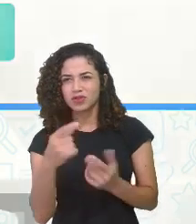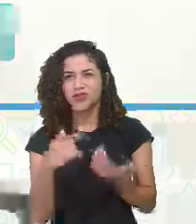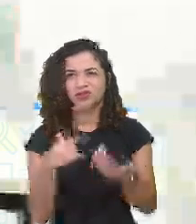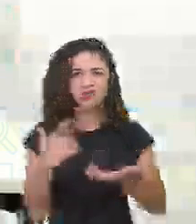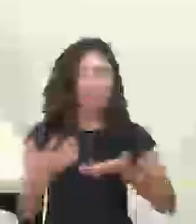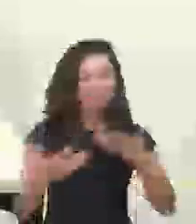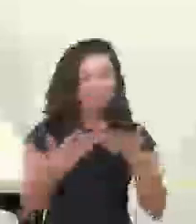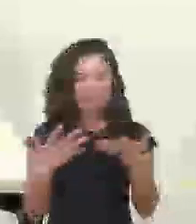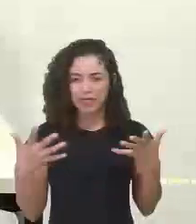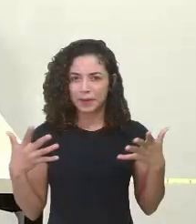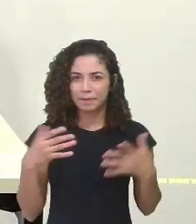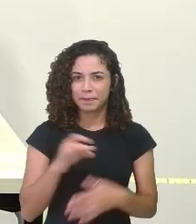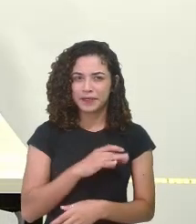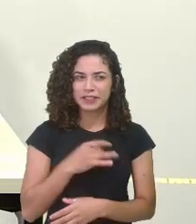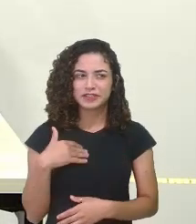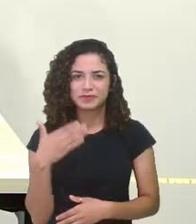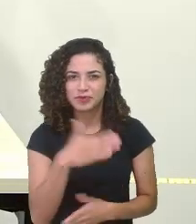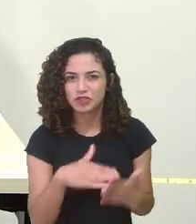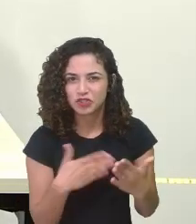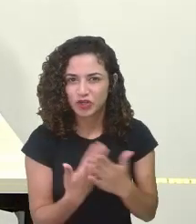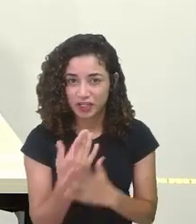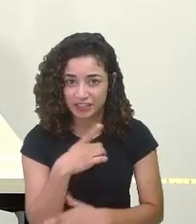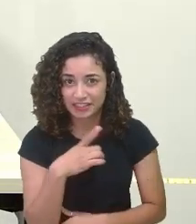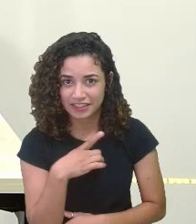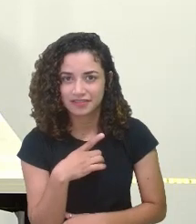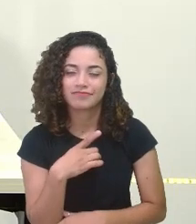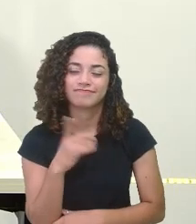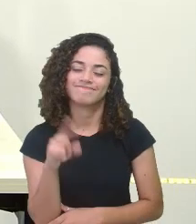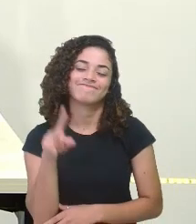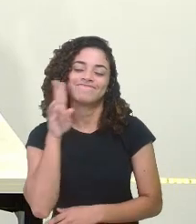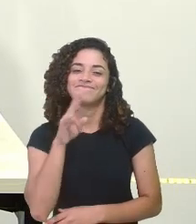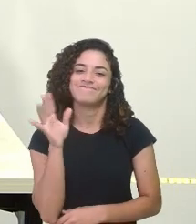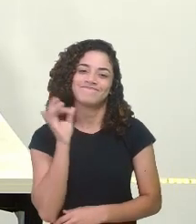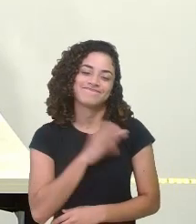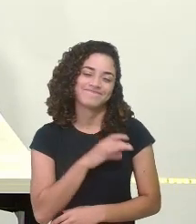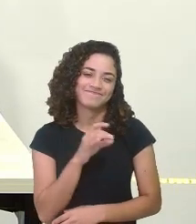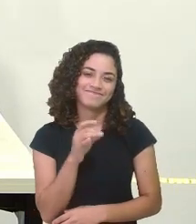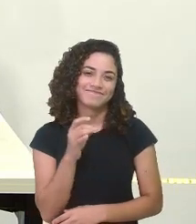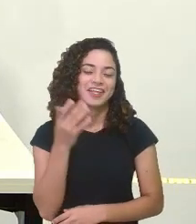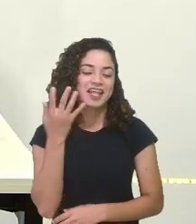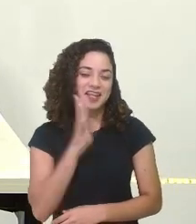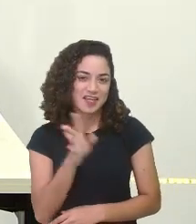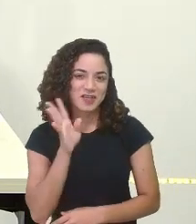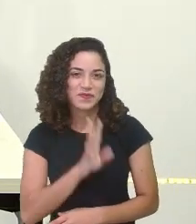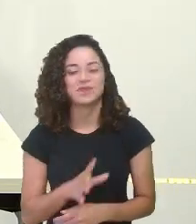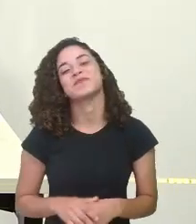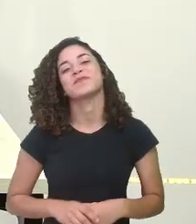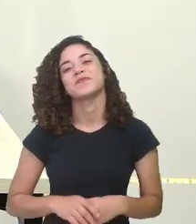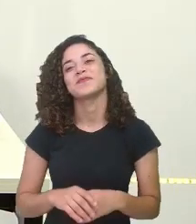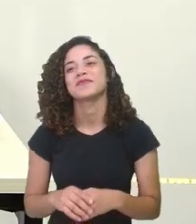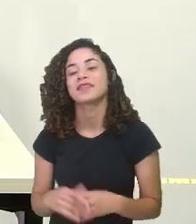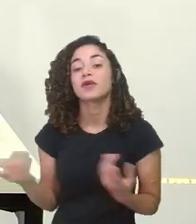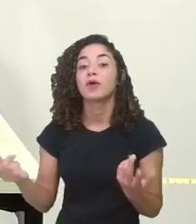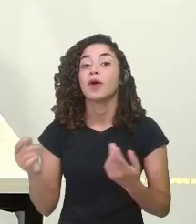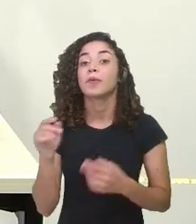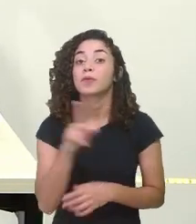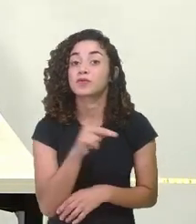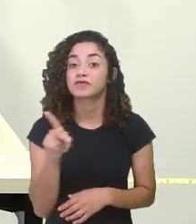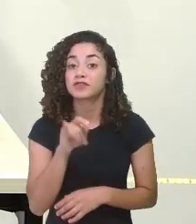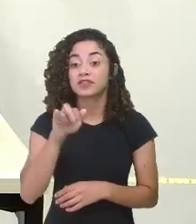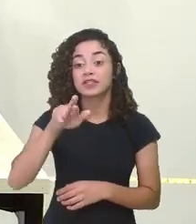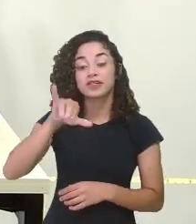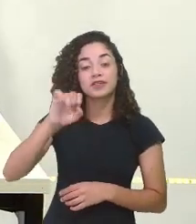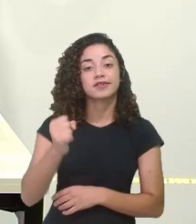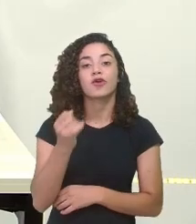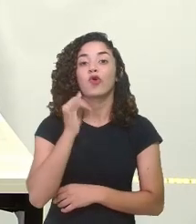o monstro das cores sentiu? Pois é, essa é uma história bem legal, tá? A professora Iris está contando a história na aula dela e a gente,